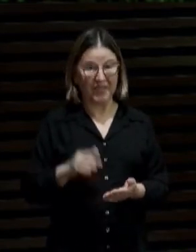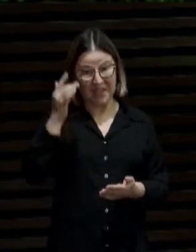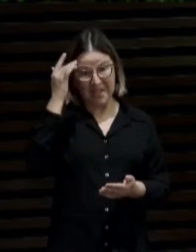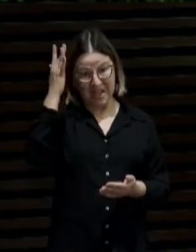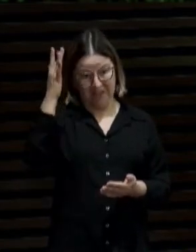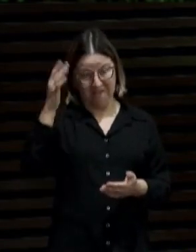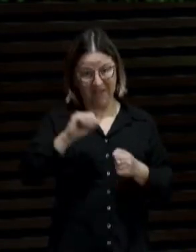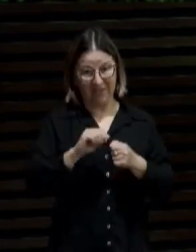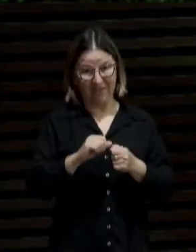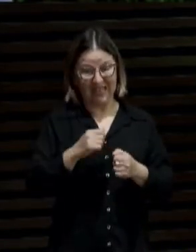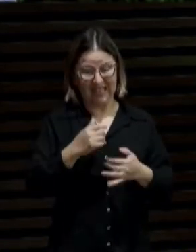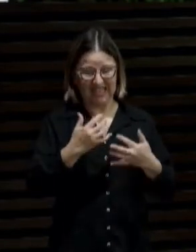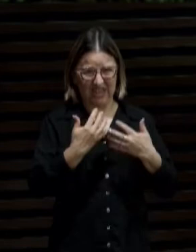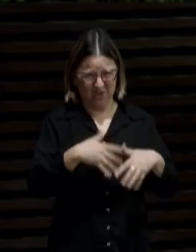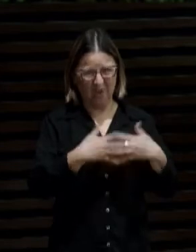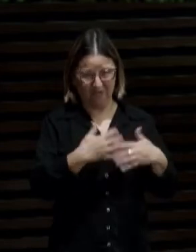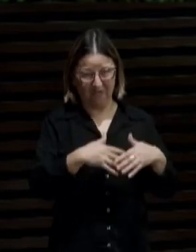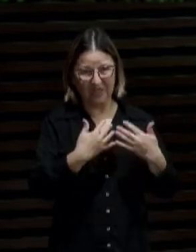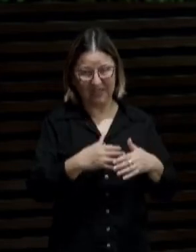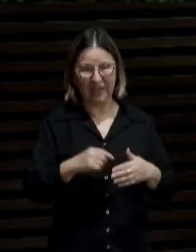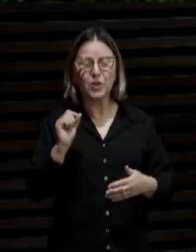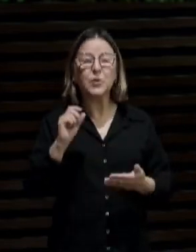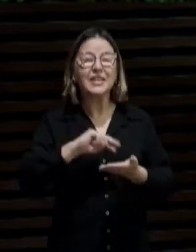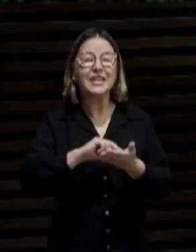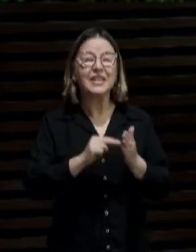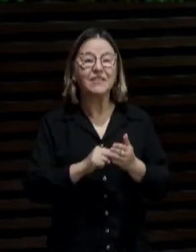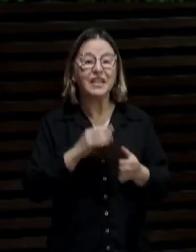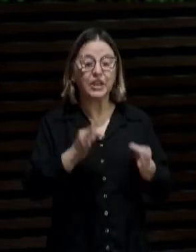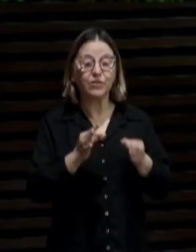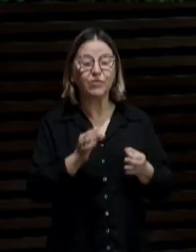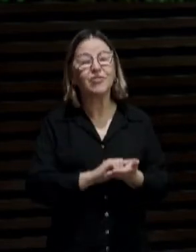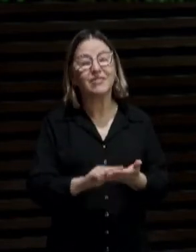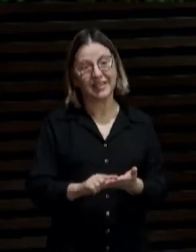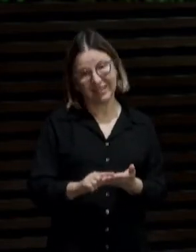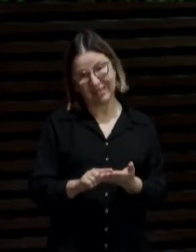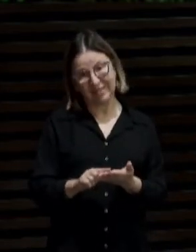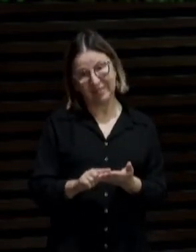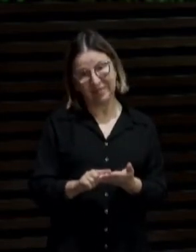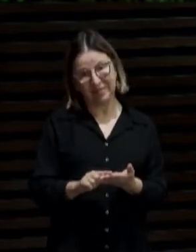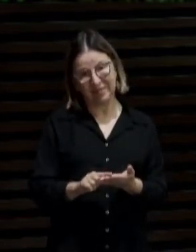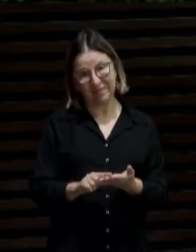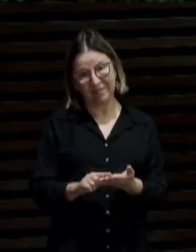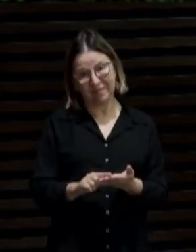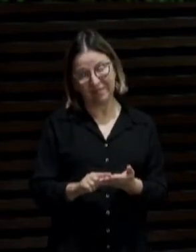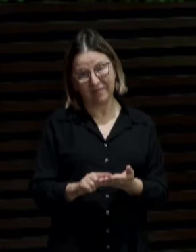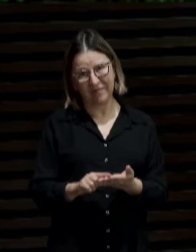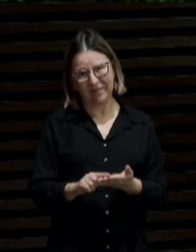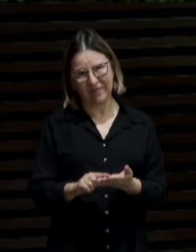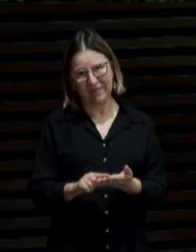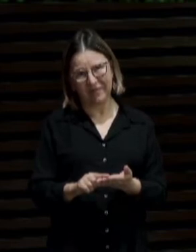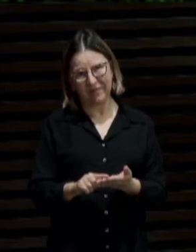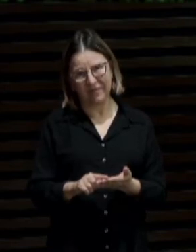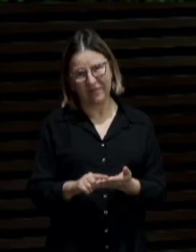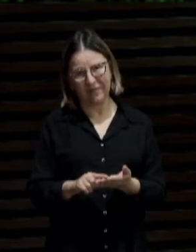isso e se perder. O que é a justificação? A gente leu, cantou agora. A justificação é a gente ser